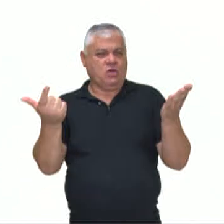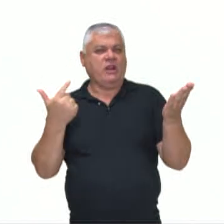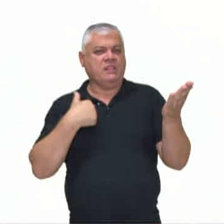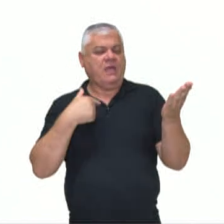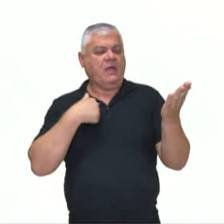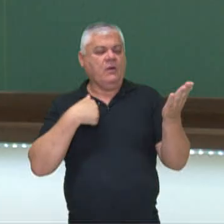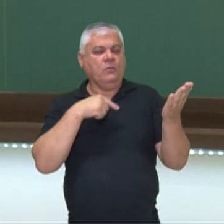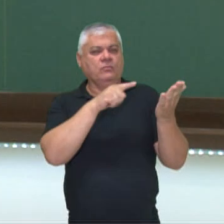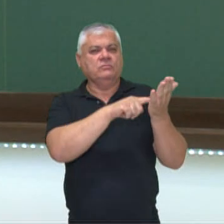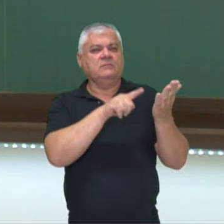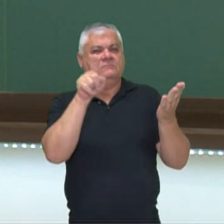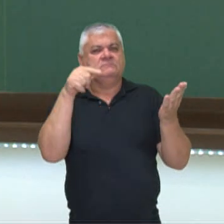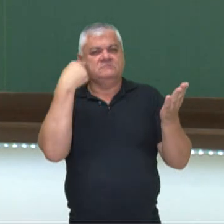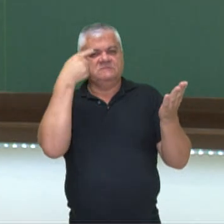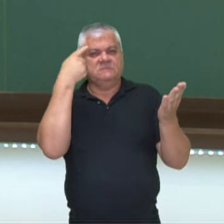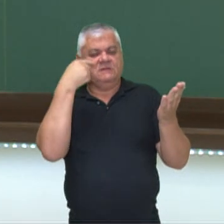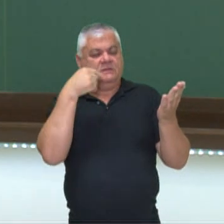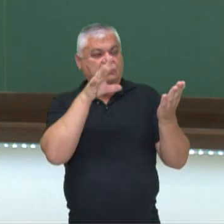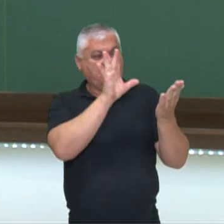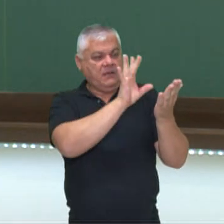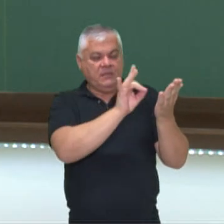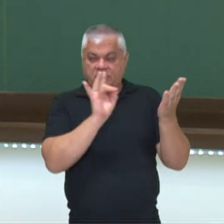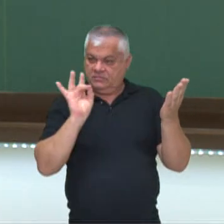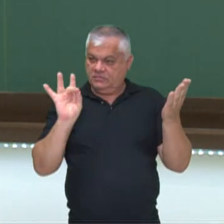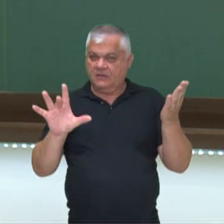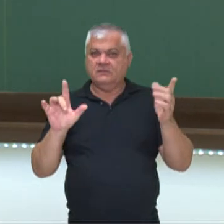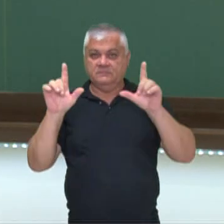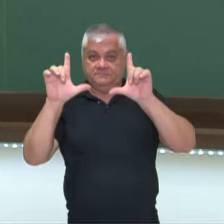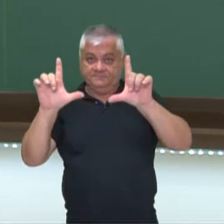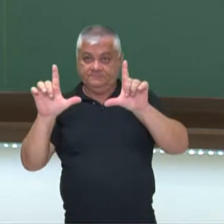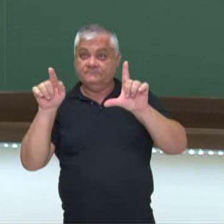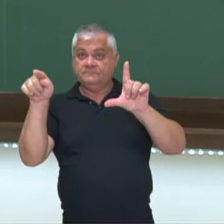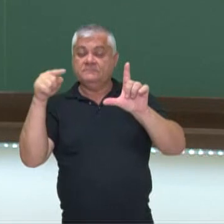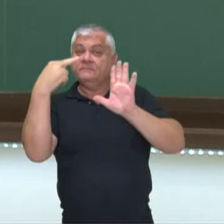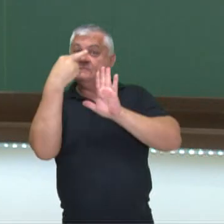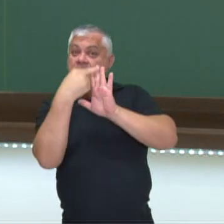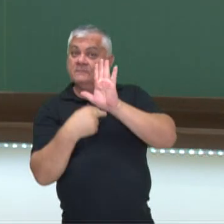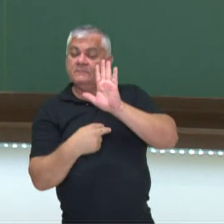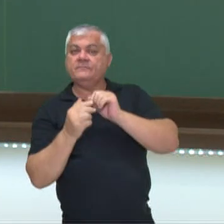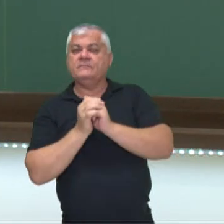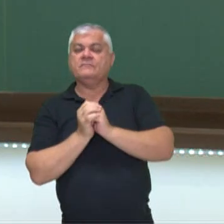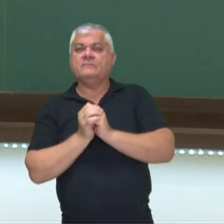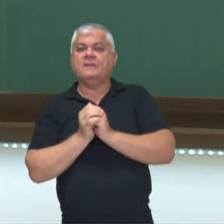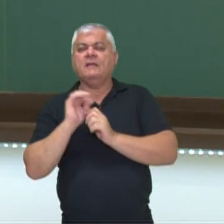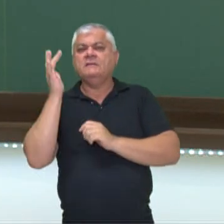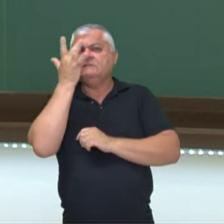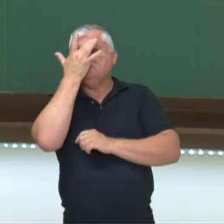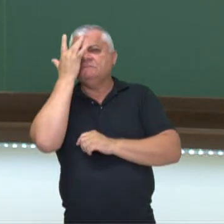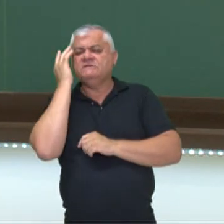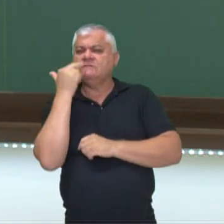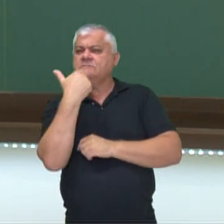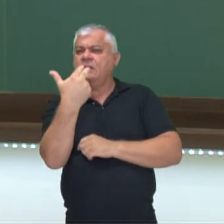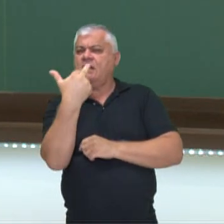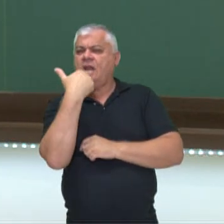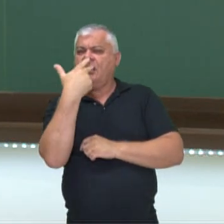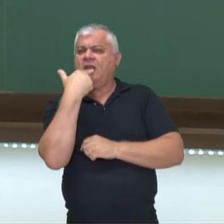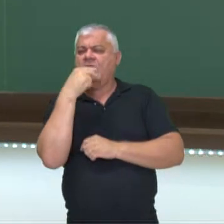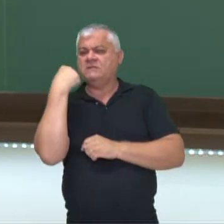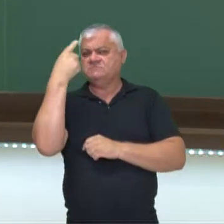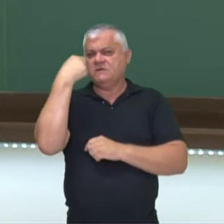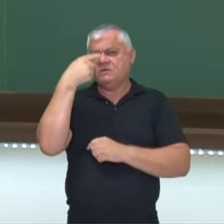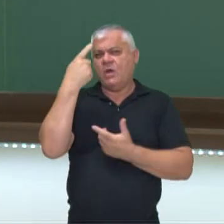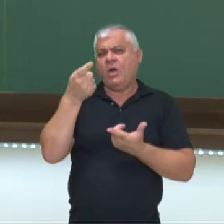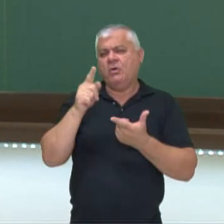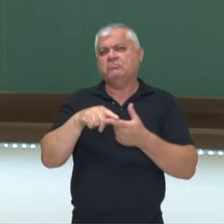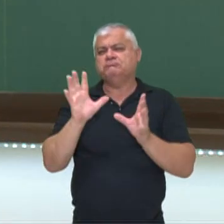Tiempo. Então, o que está dizendo aqui essa notícia? Esse fragmento está dizendo assim, que a maioria das pessoas que falam em espanhol, que se calcula aí, em